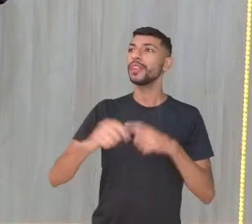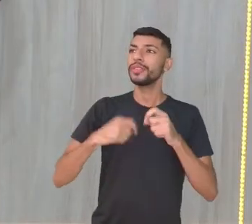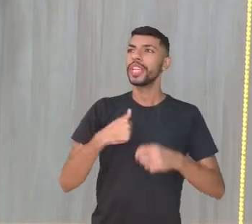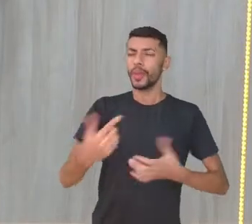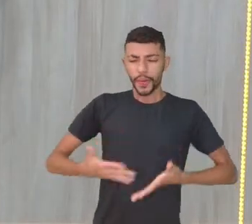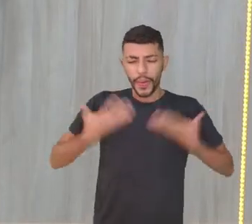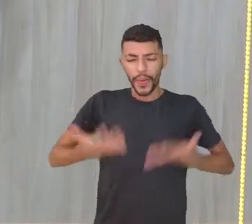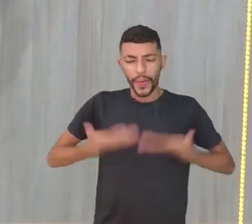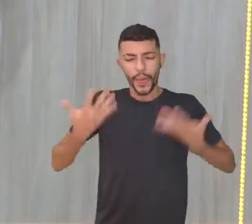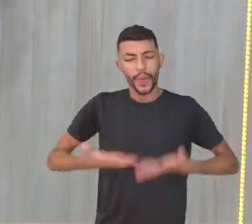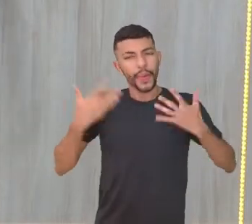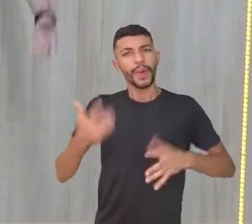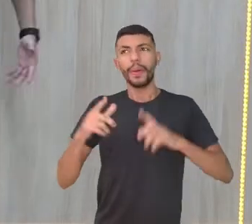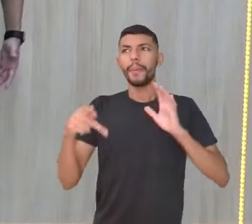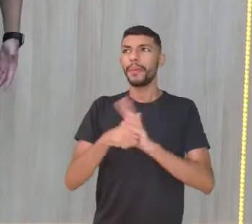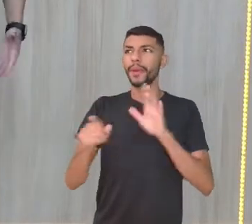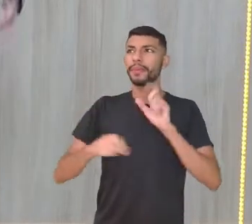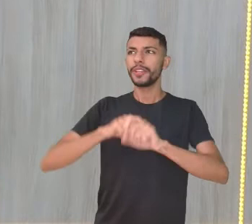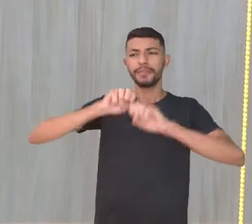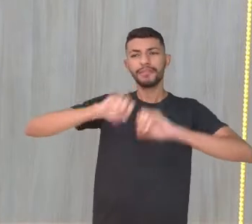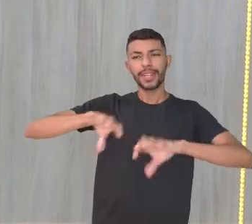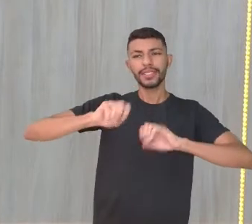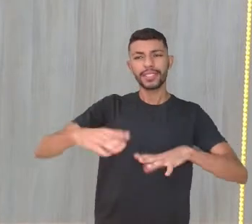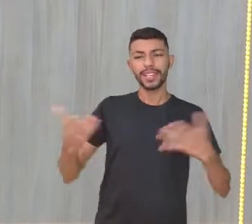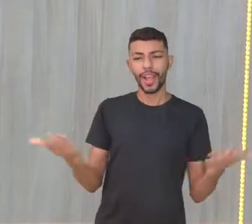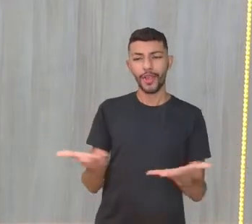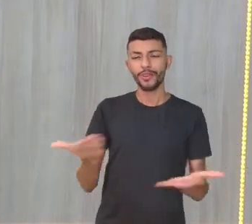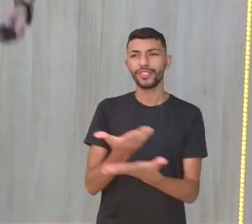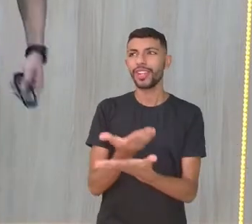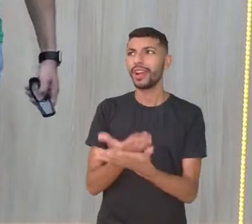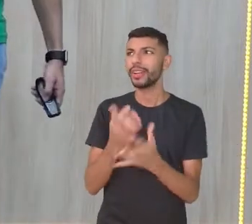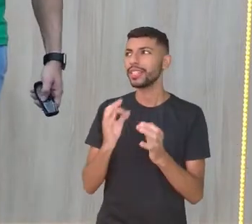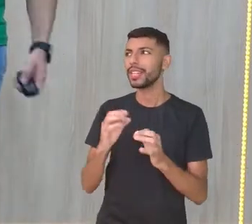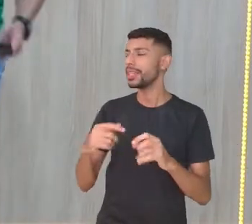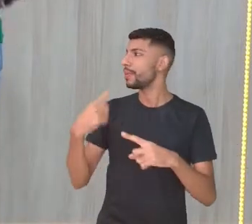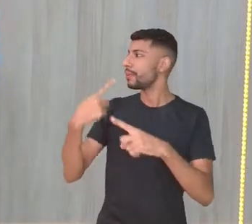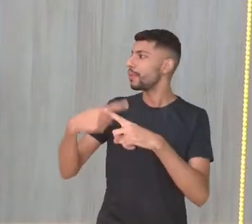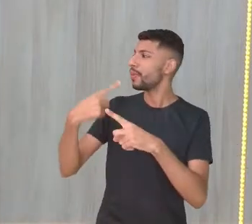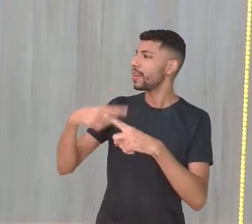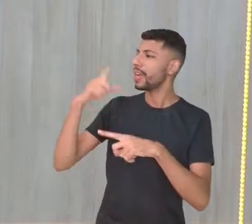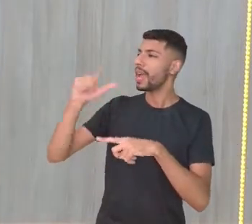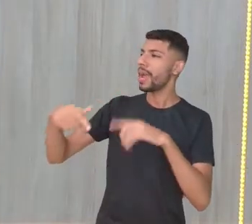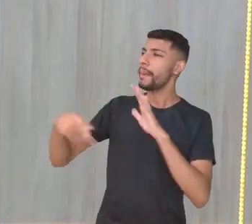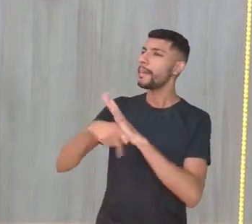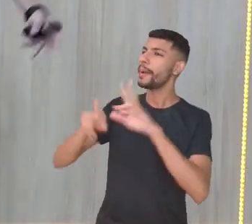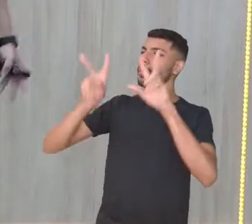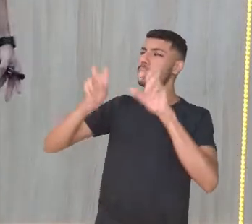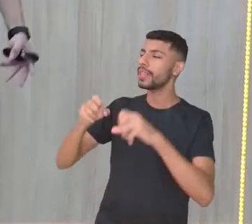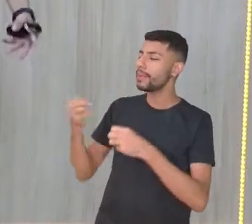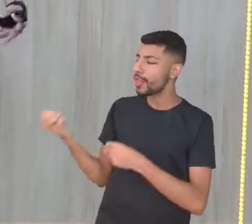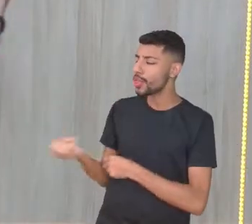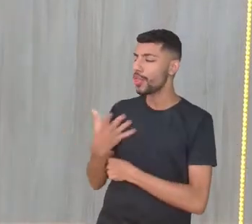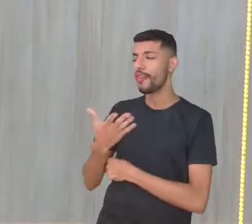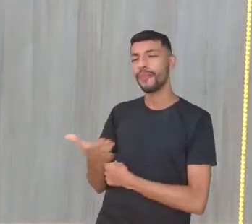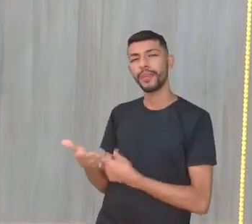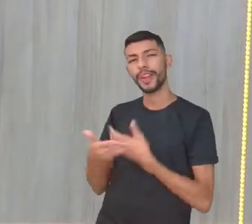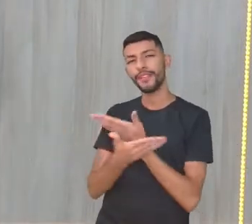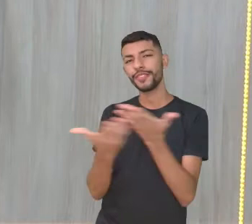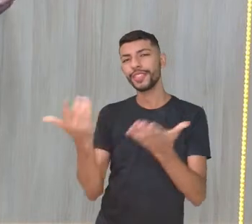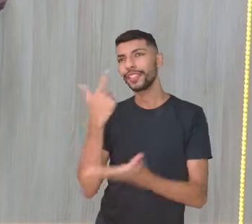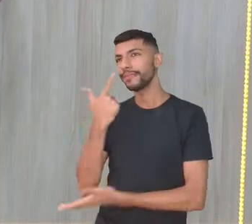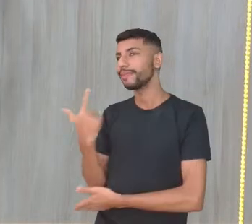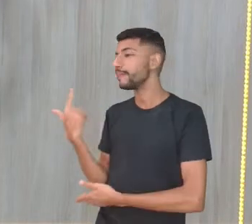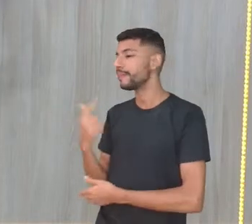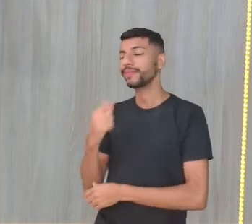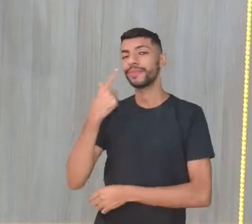empolgadíssimo para lecionar essa aula de hoje, porque é um assunto novo para vocês. A gente estava vendo